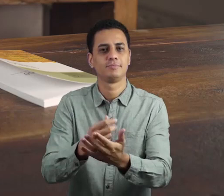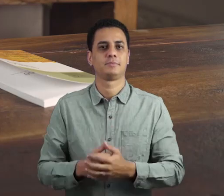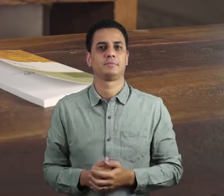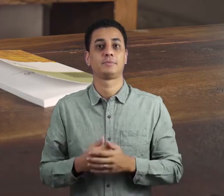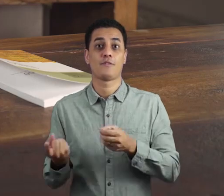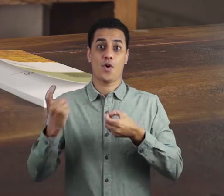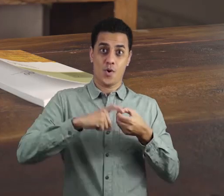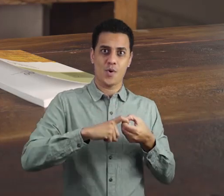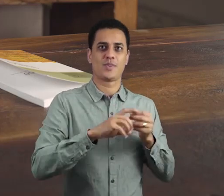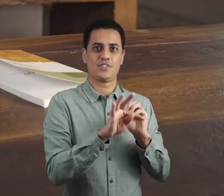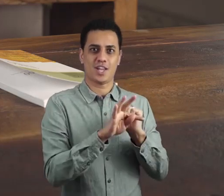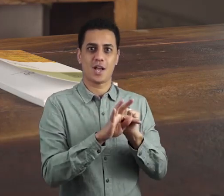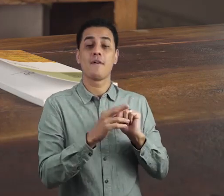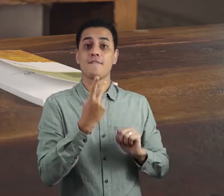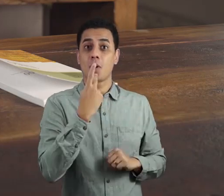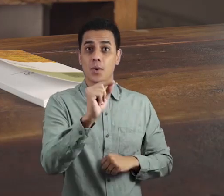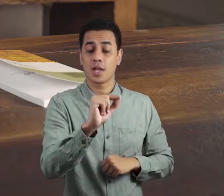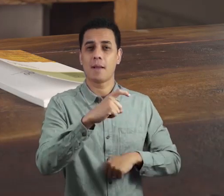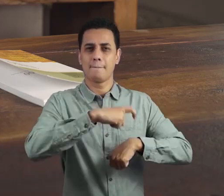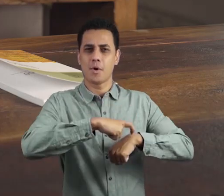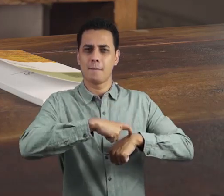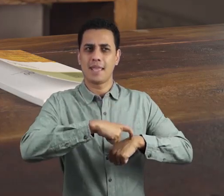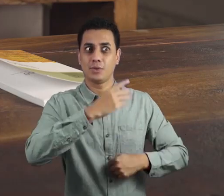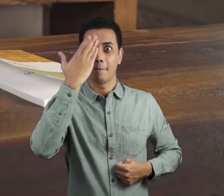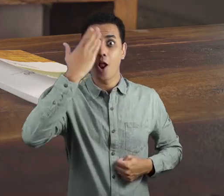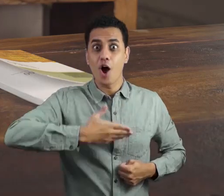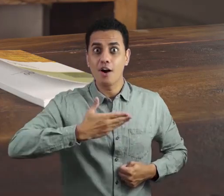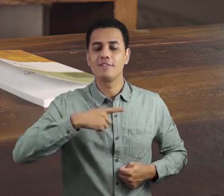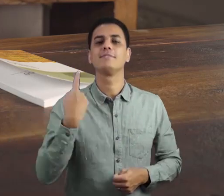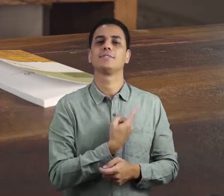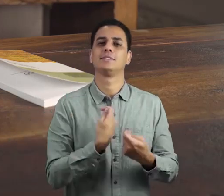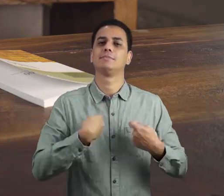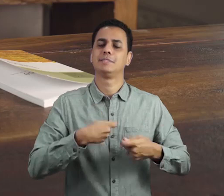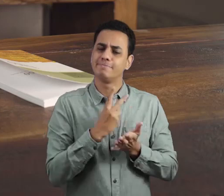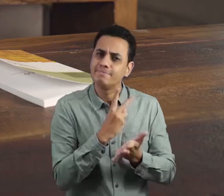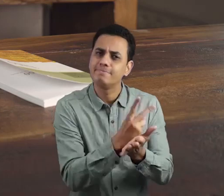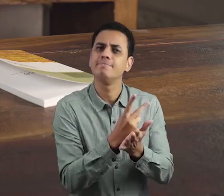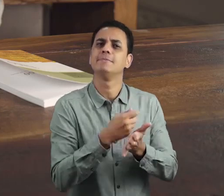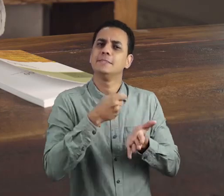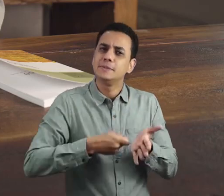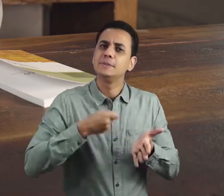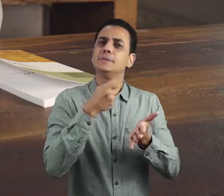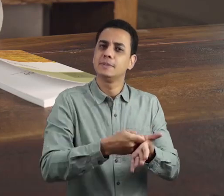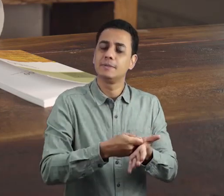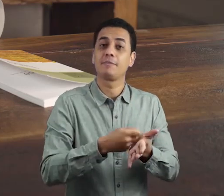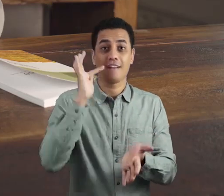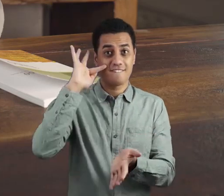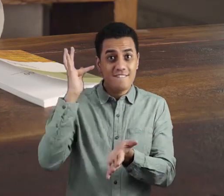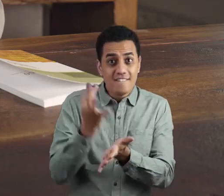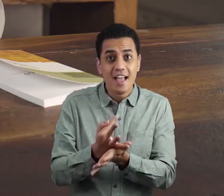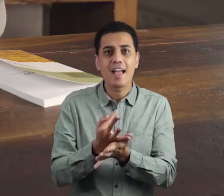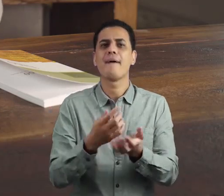final dela e nós nos tornaremos mais íntegros e completos. Persevere, continue perseverando